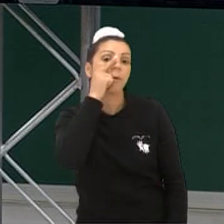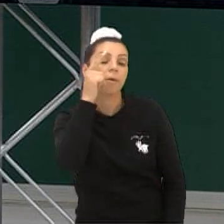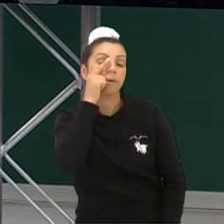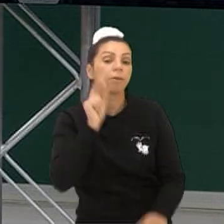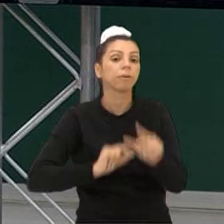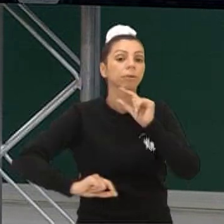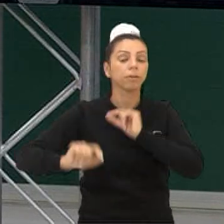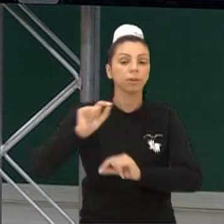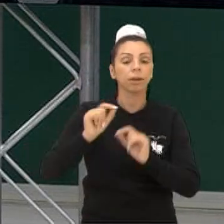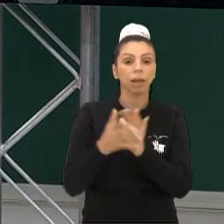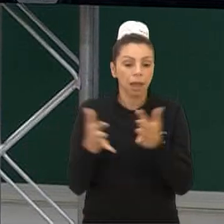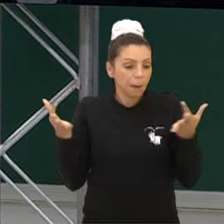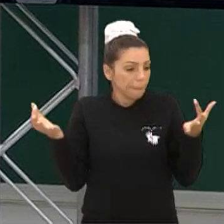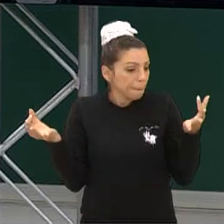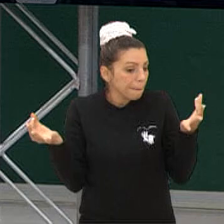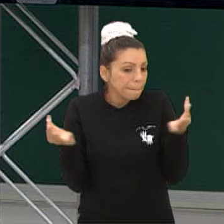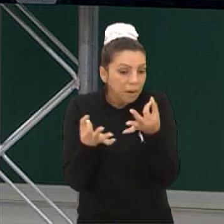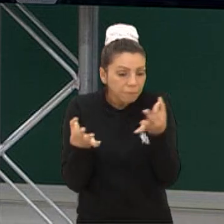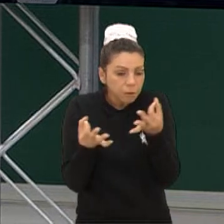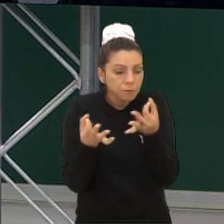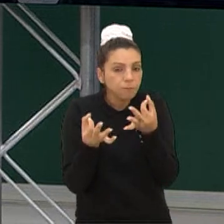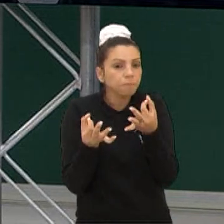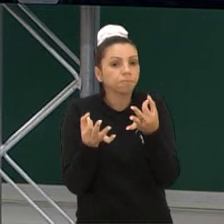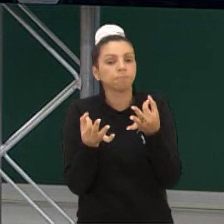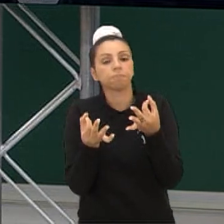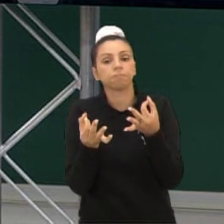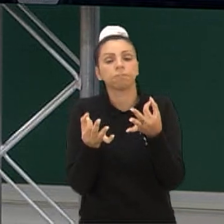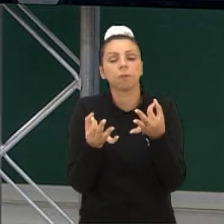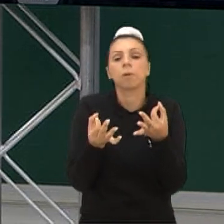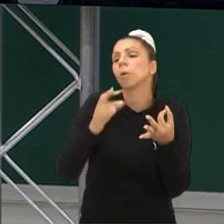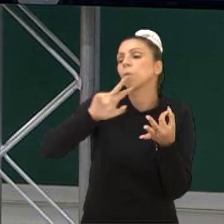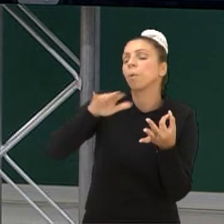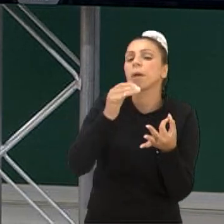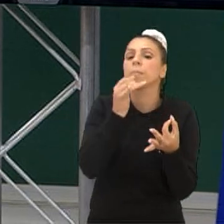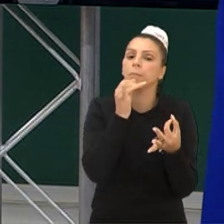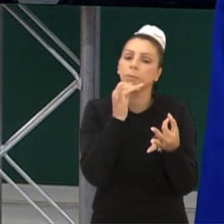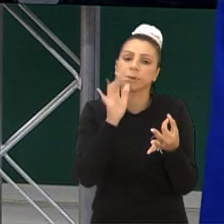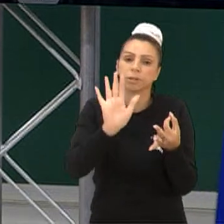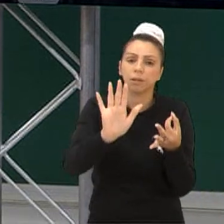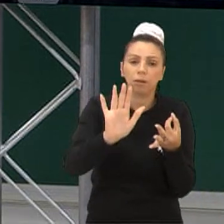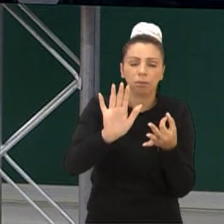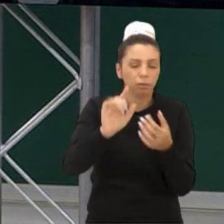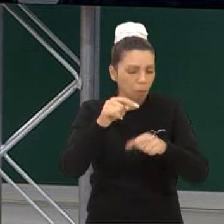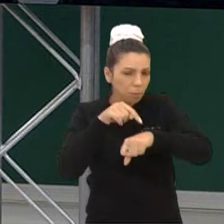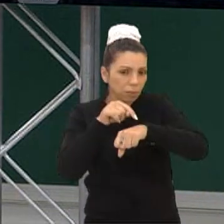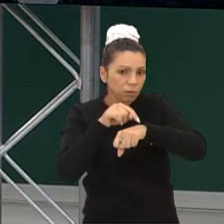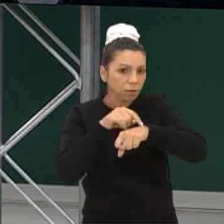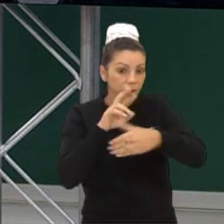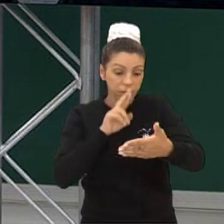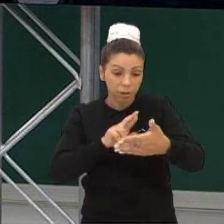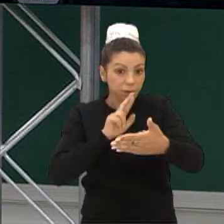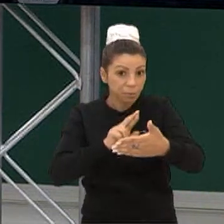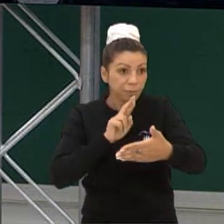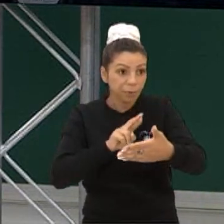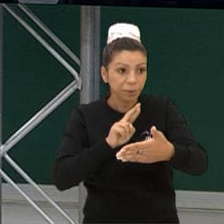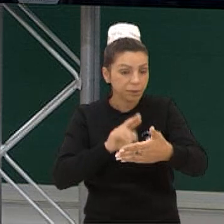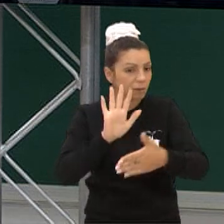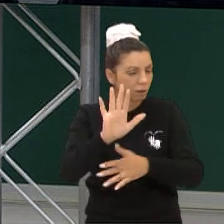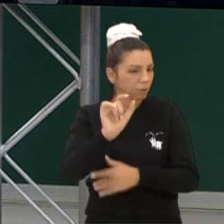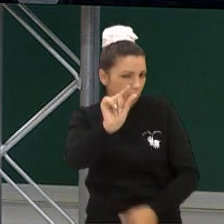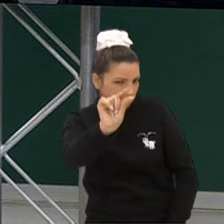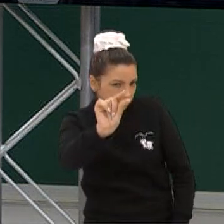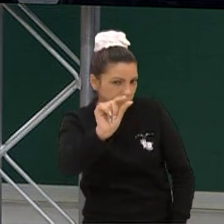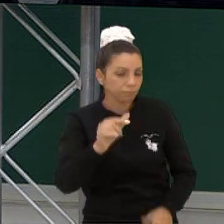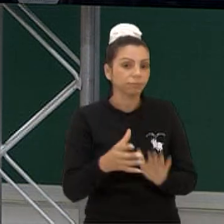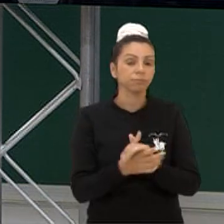quê? A perfeição. Ele não fazia no caso, só um minutinho, já saiu a resposta, já vamos lá, tá?